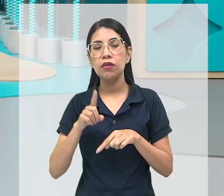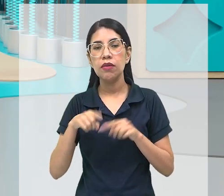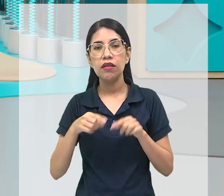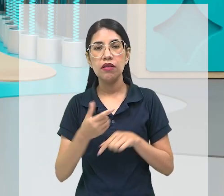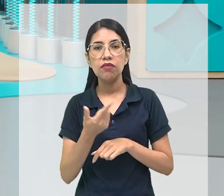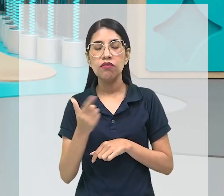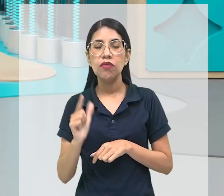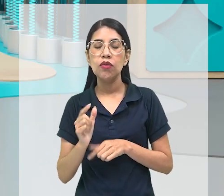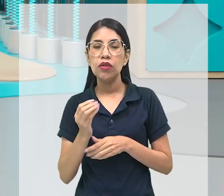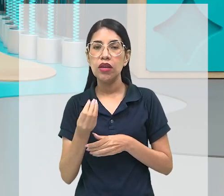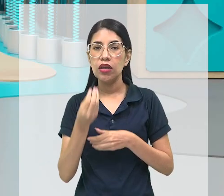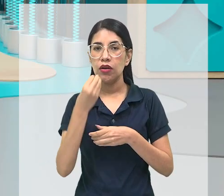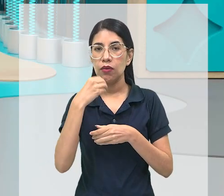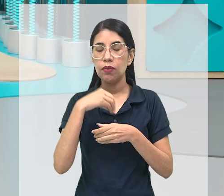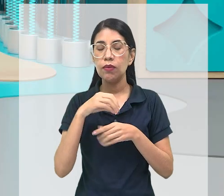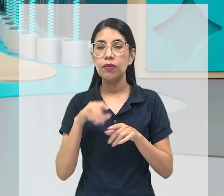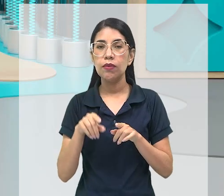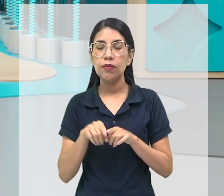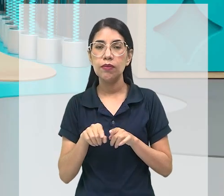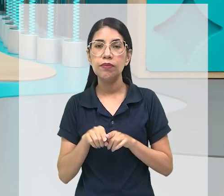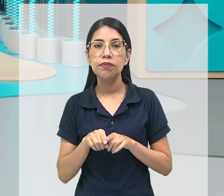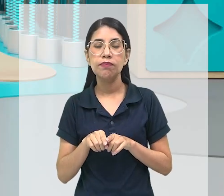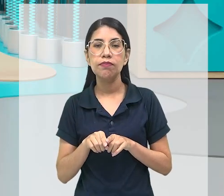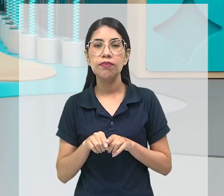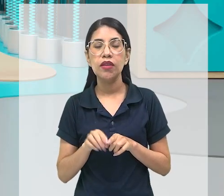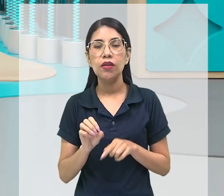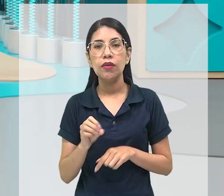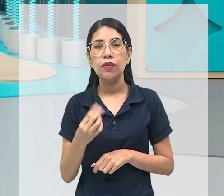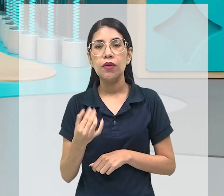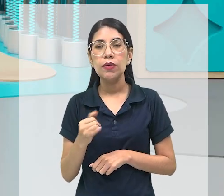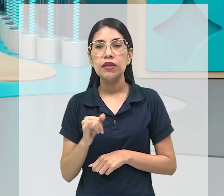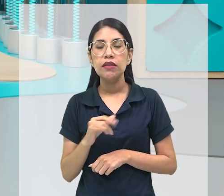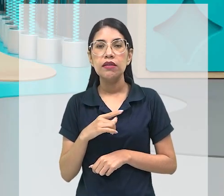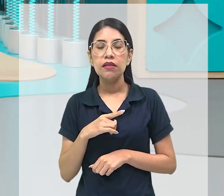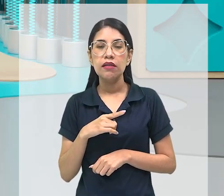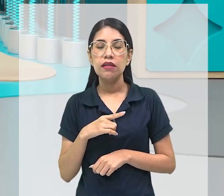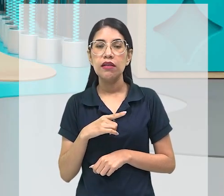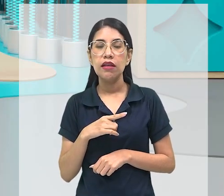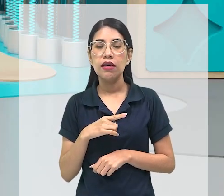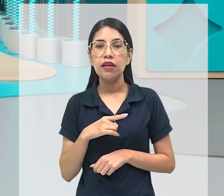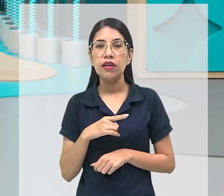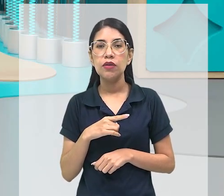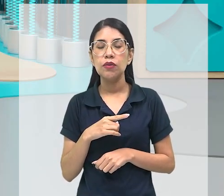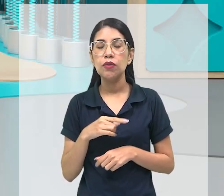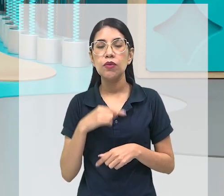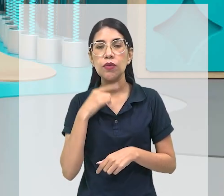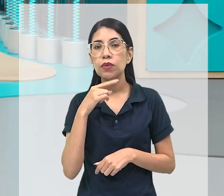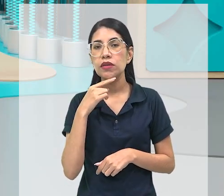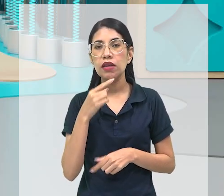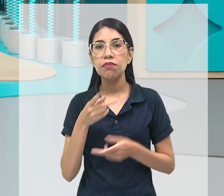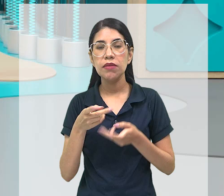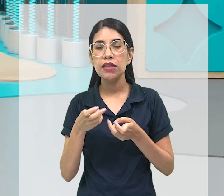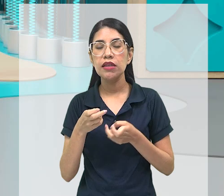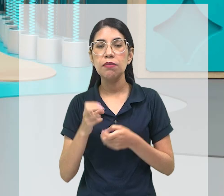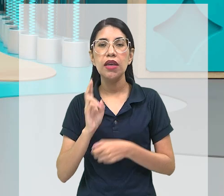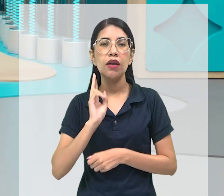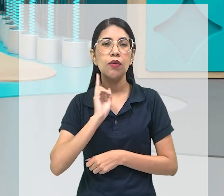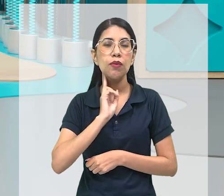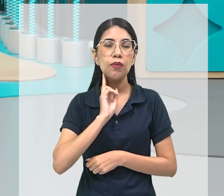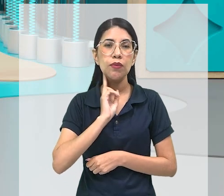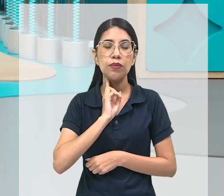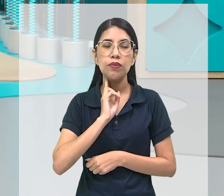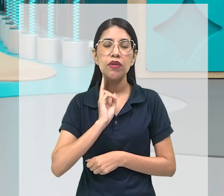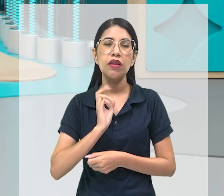objeto, ou então se você não está sentindo mesmo a pulsação da